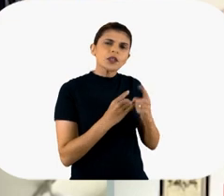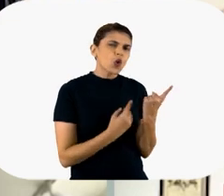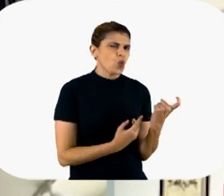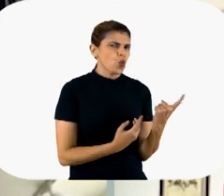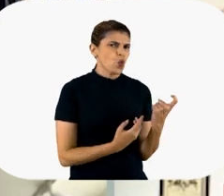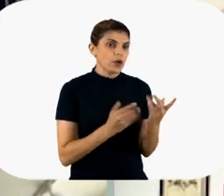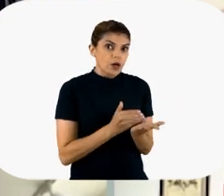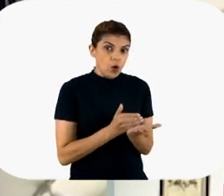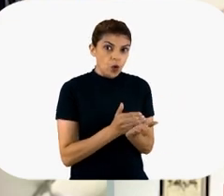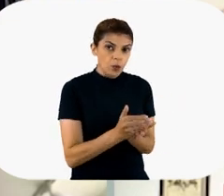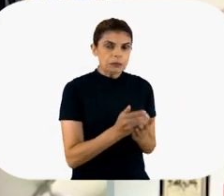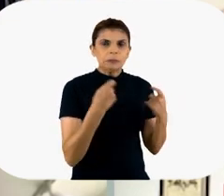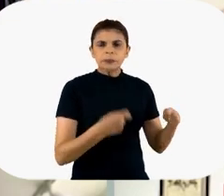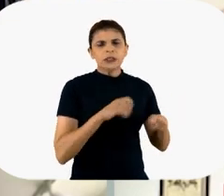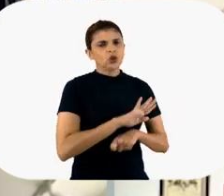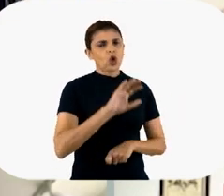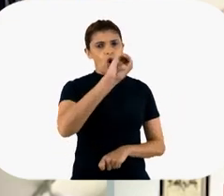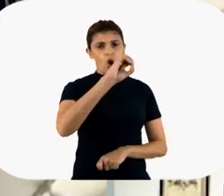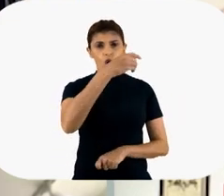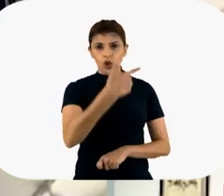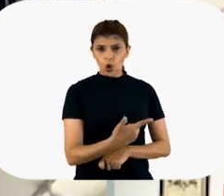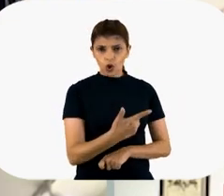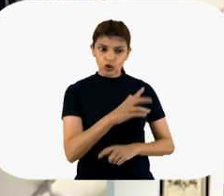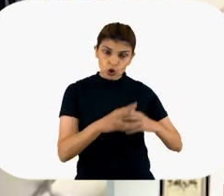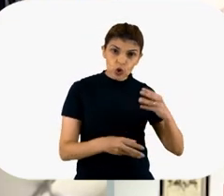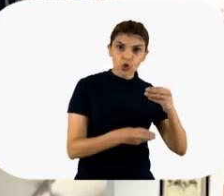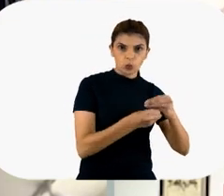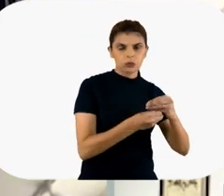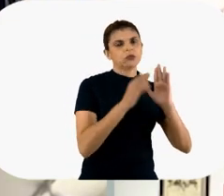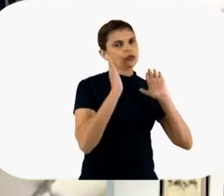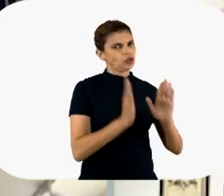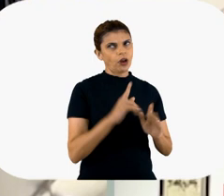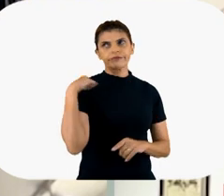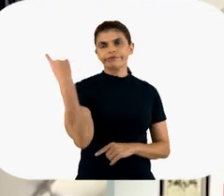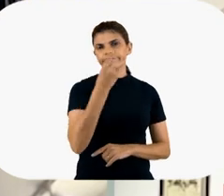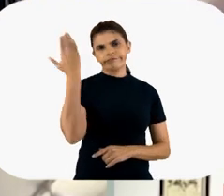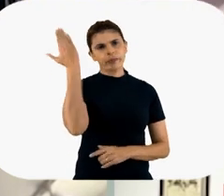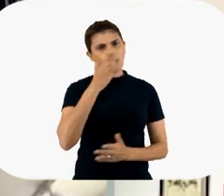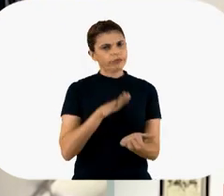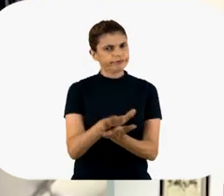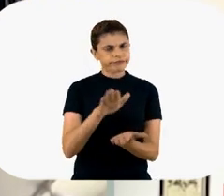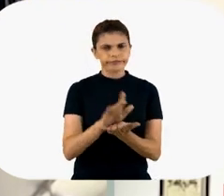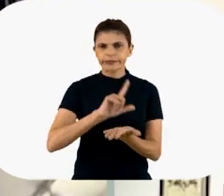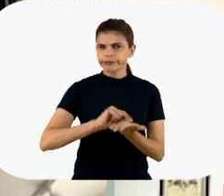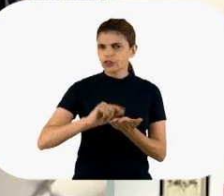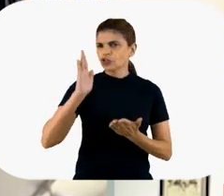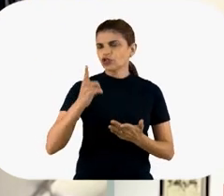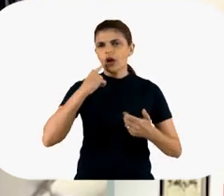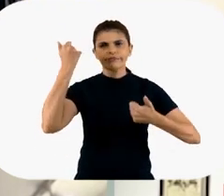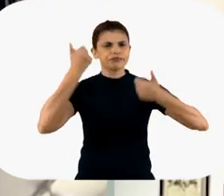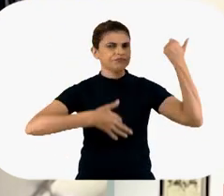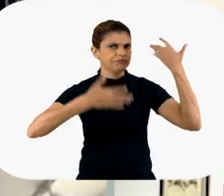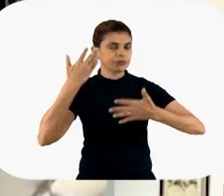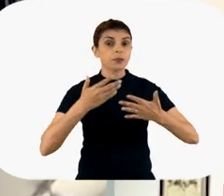que o doente, nessa fase inicial, que ele precisa só do oxigênio suplementar, e isso já está descrito em vários papers,